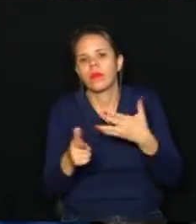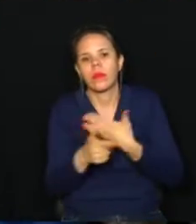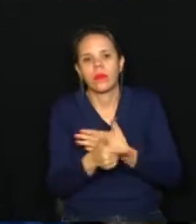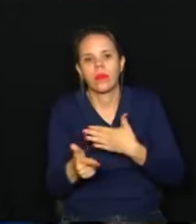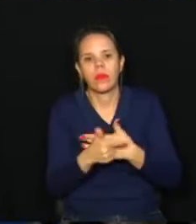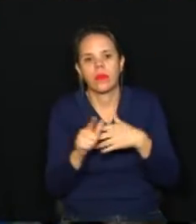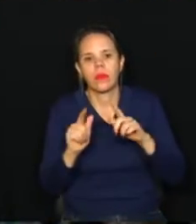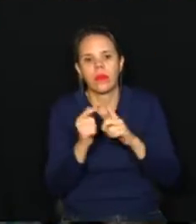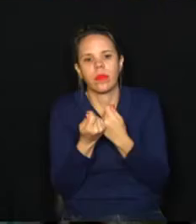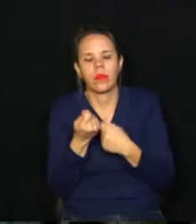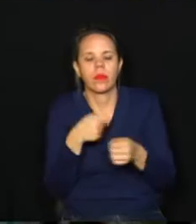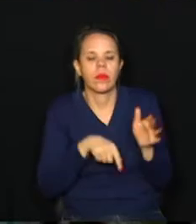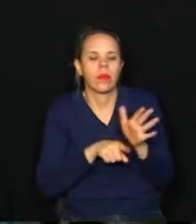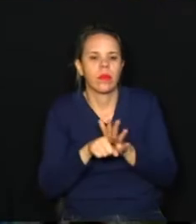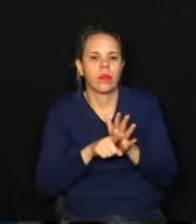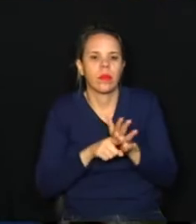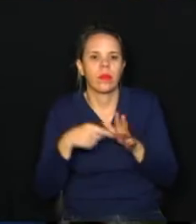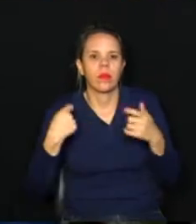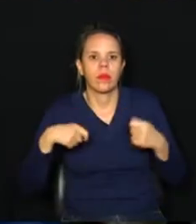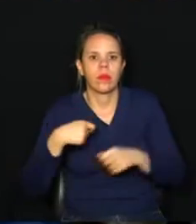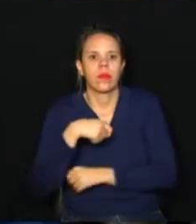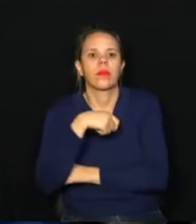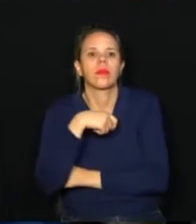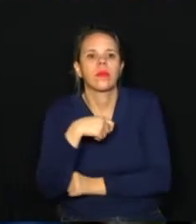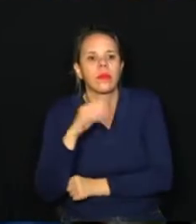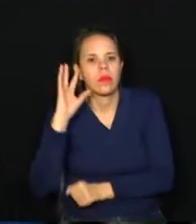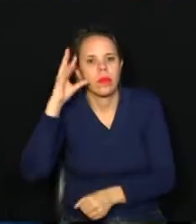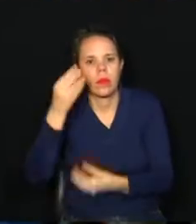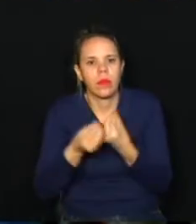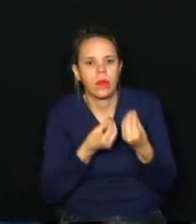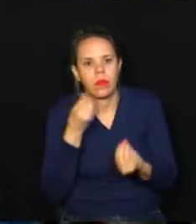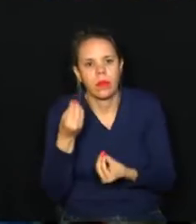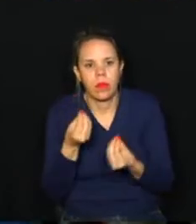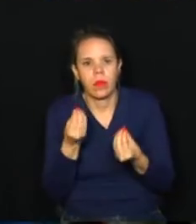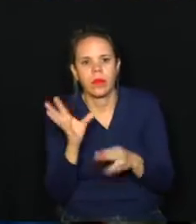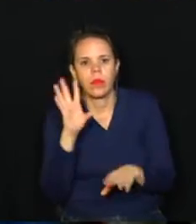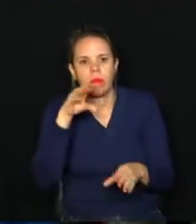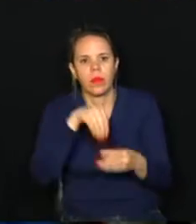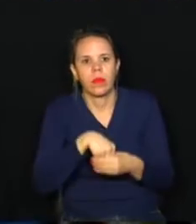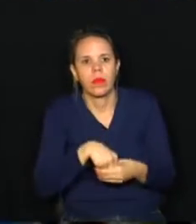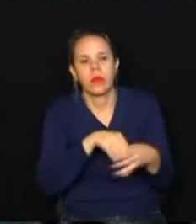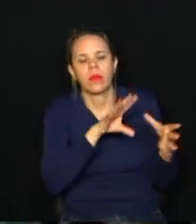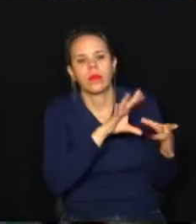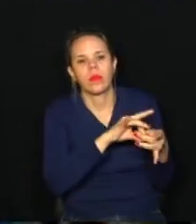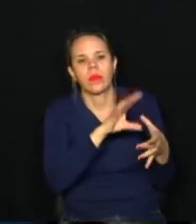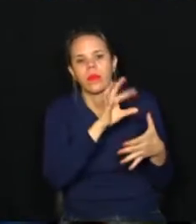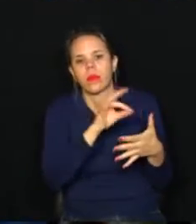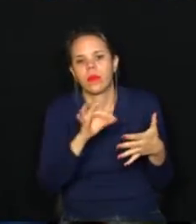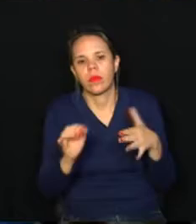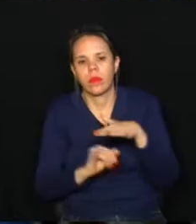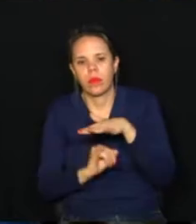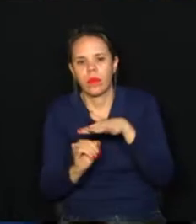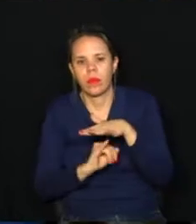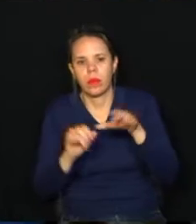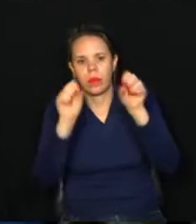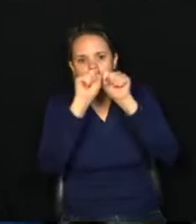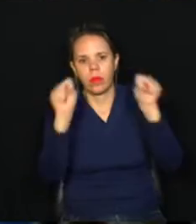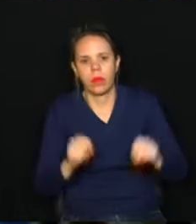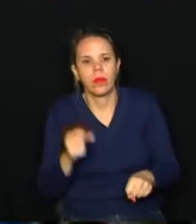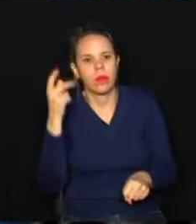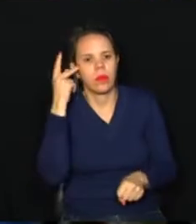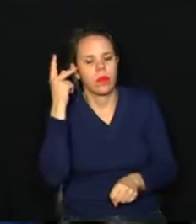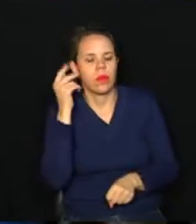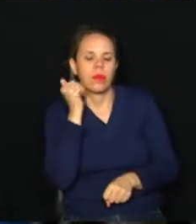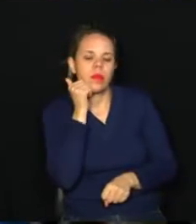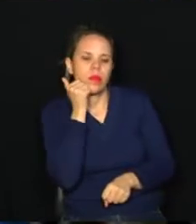públicos de pesquisa precisa ser entendido dentro do conjunto de instituições do Sistema Paulista de